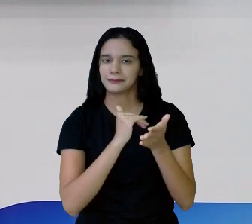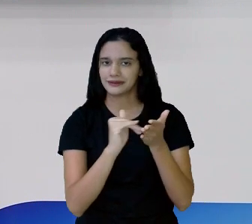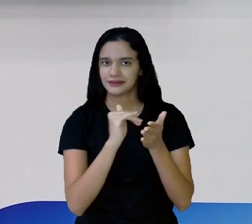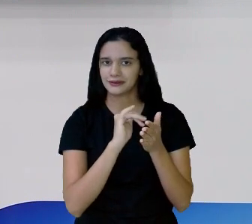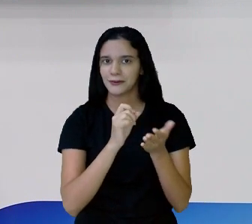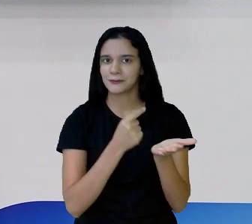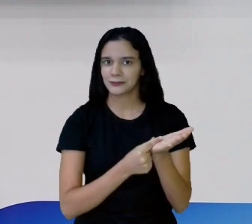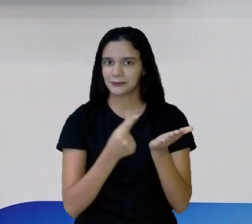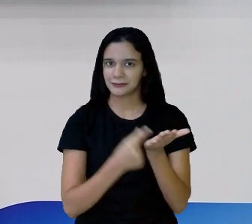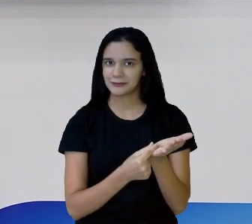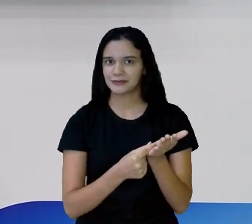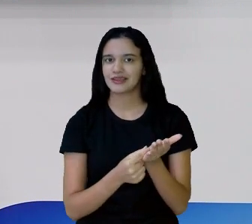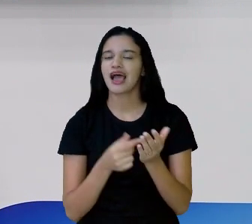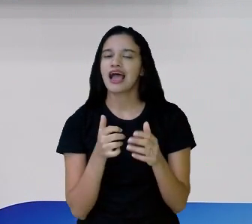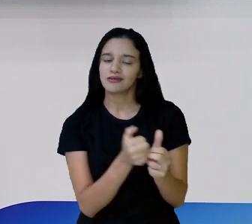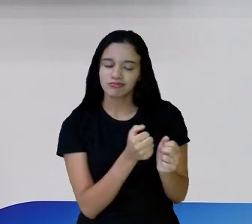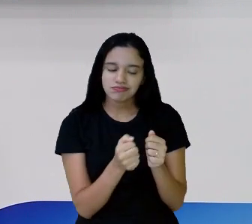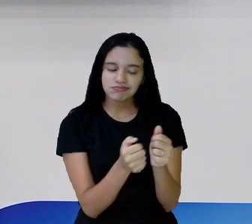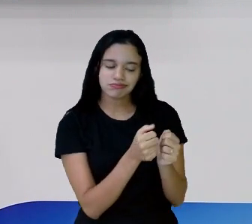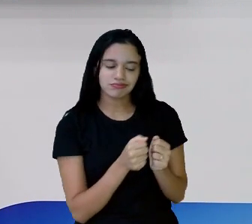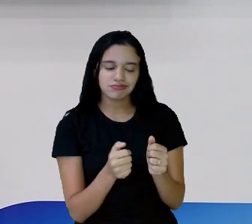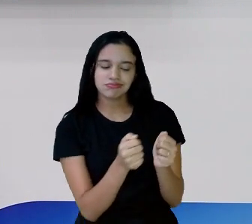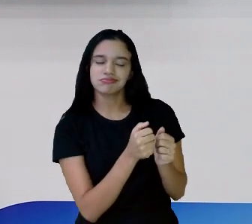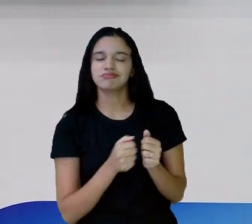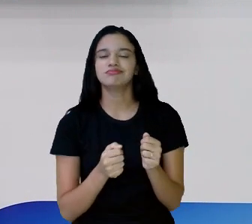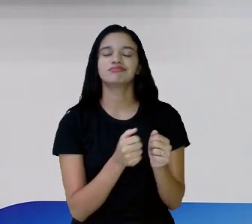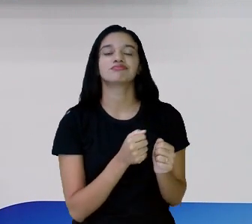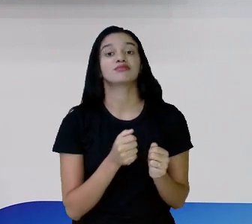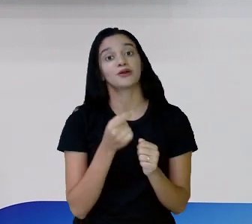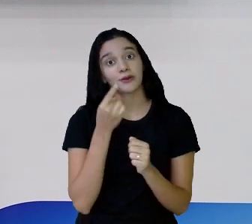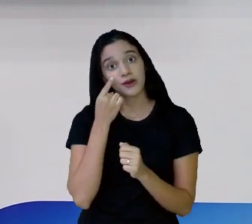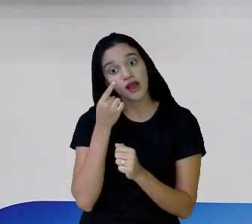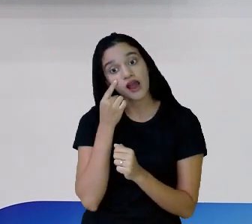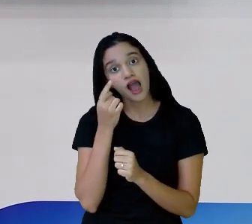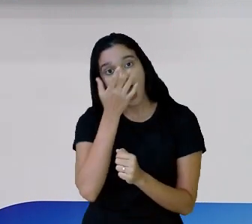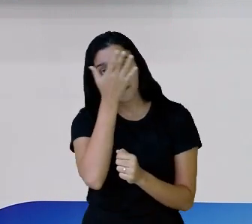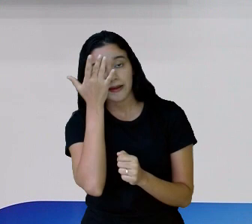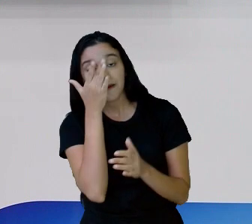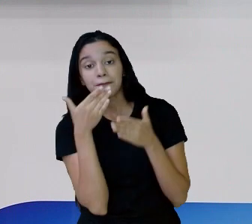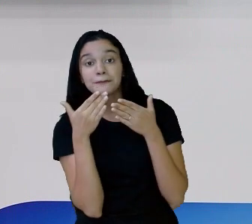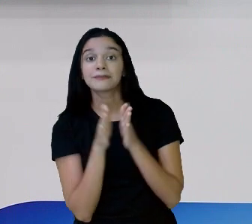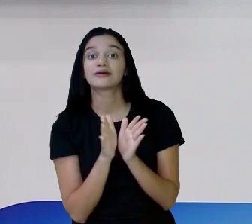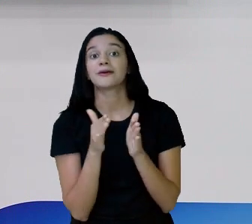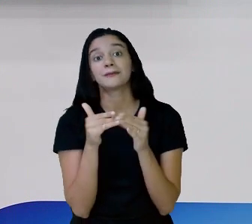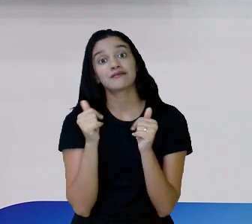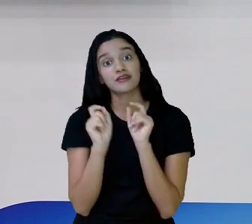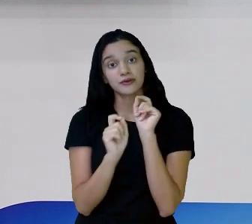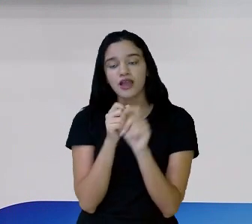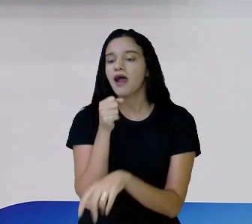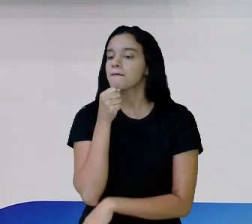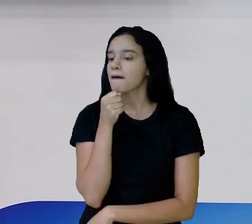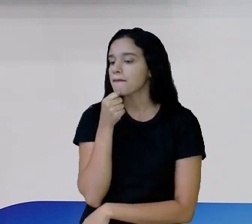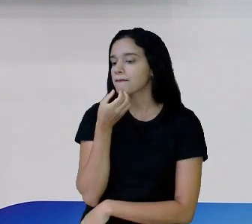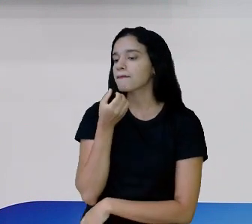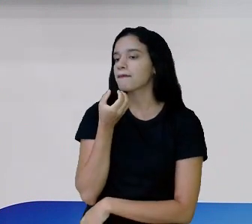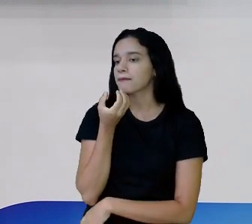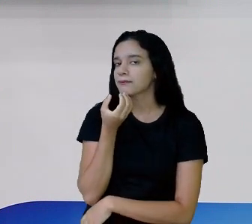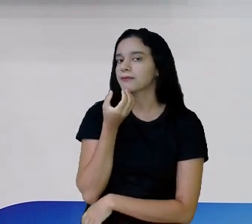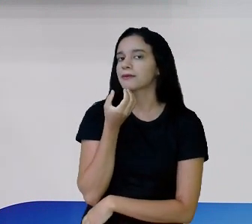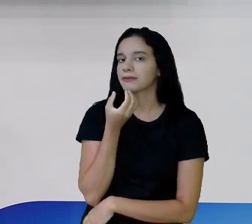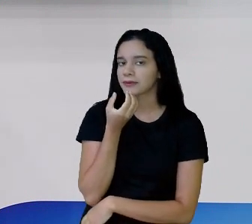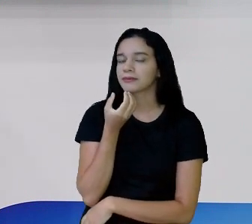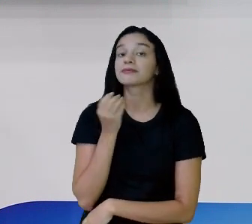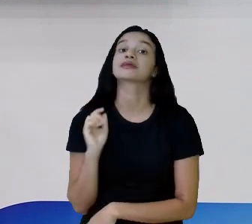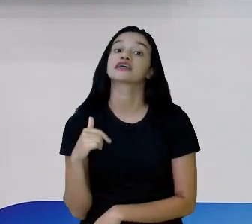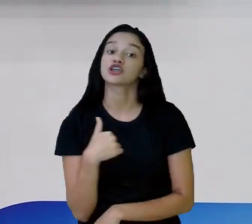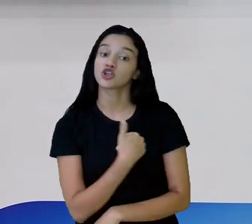Creio que sim, né? Fica direto ali mandando mensagem. Geralmente, algumas pessoas preferem gravar áudios, mas existem momentos que a